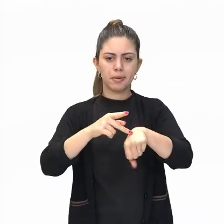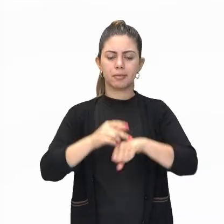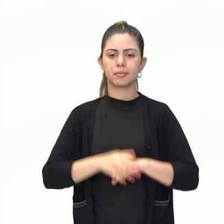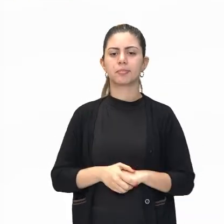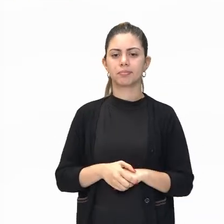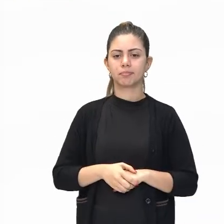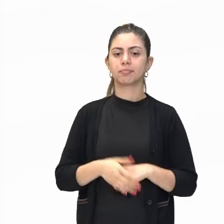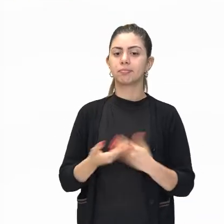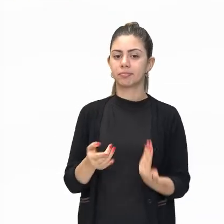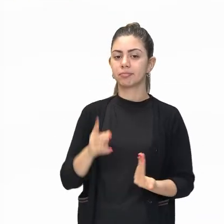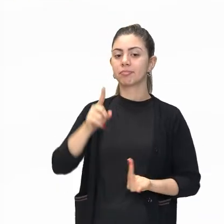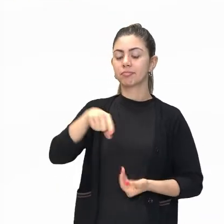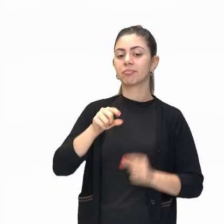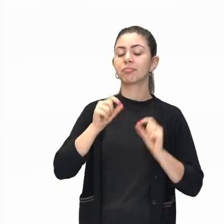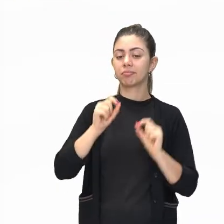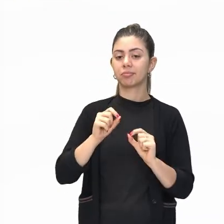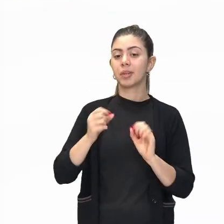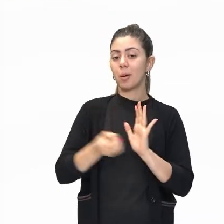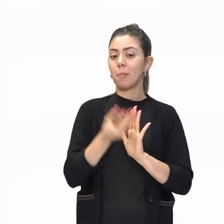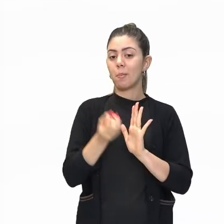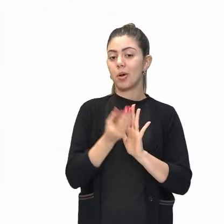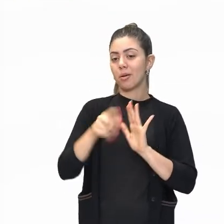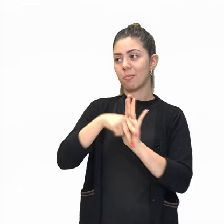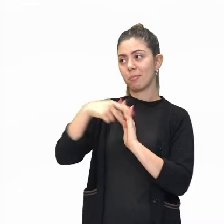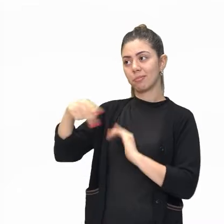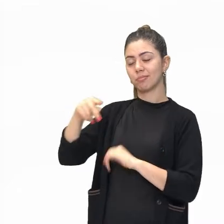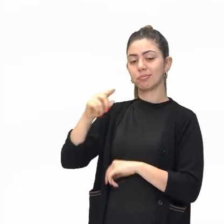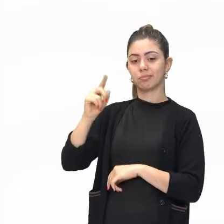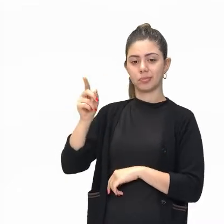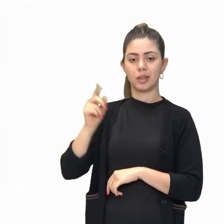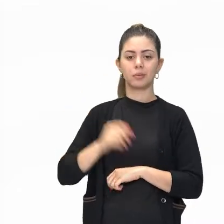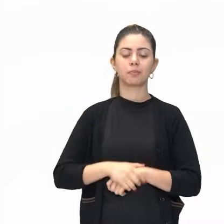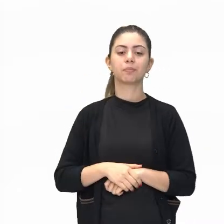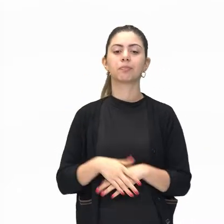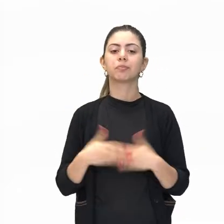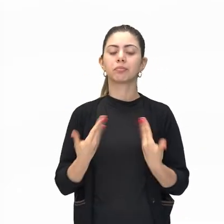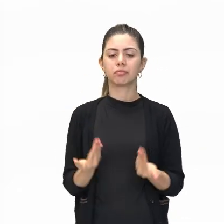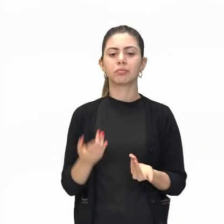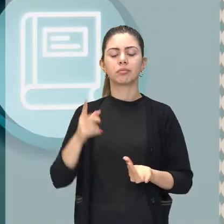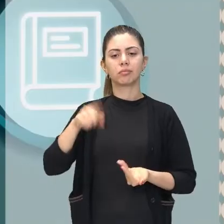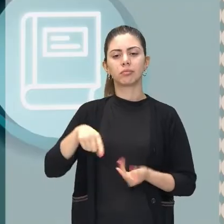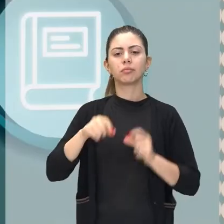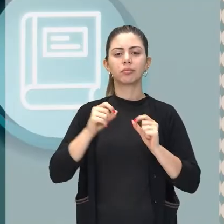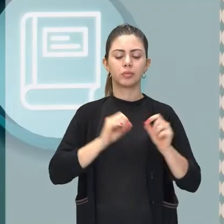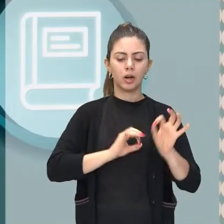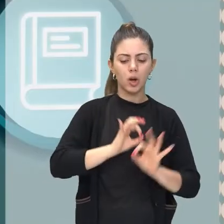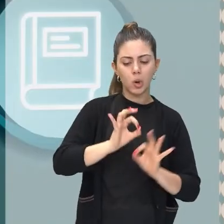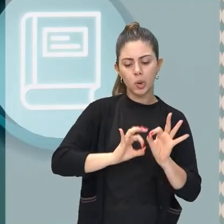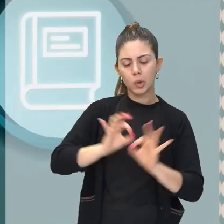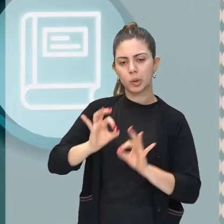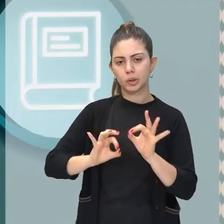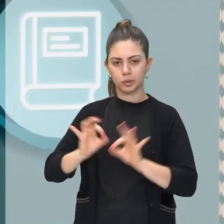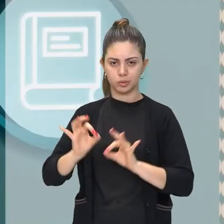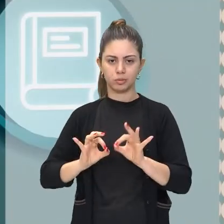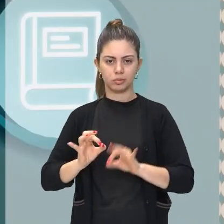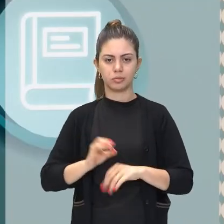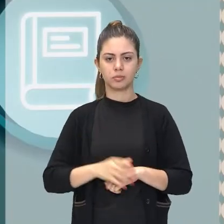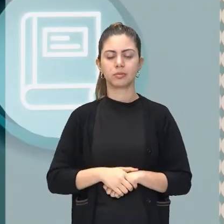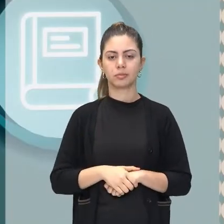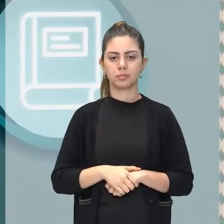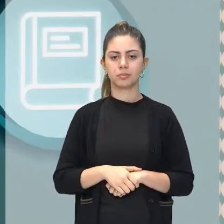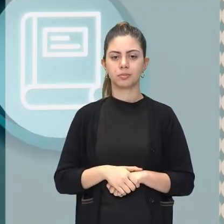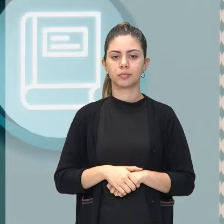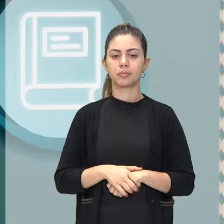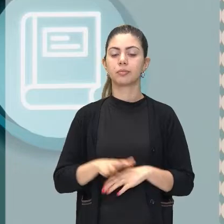caminho. Basicamente, o poema se resume a essa construção, né? Só vai mudando a